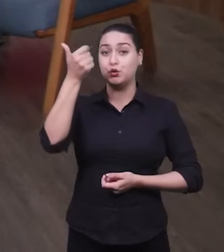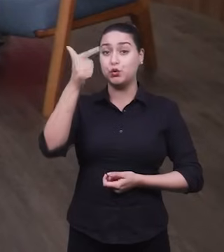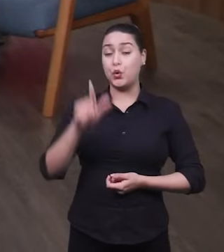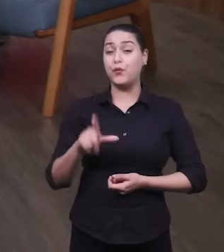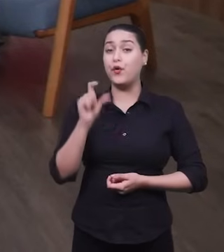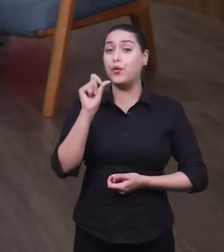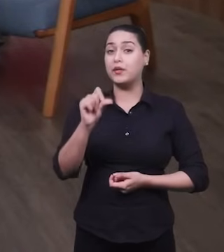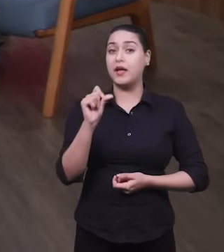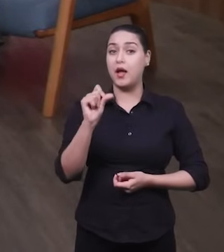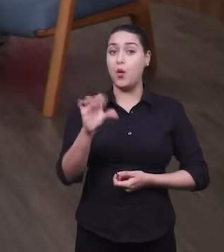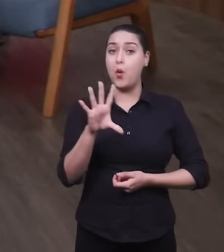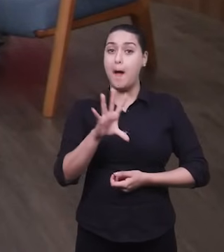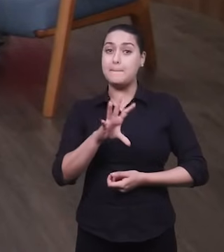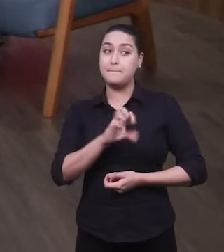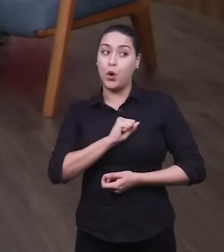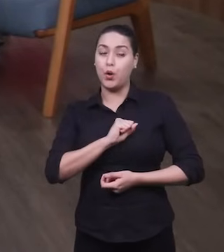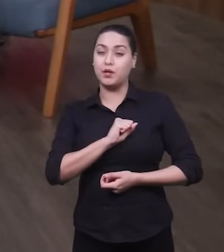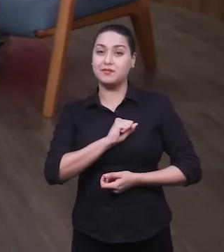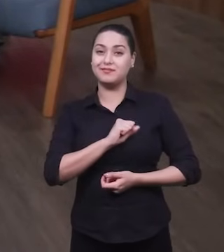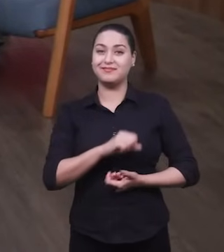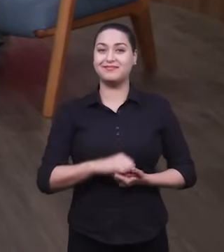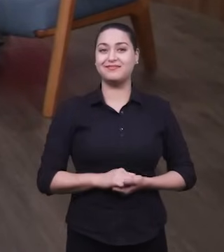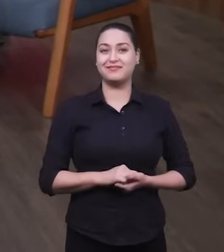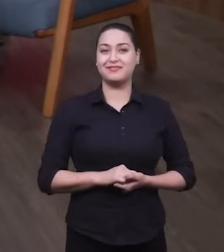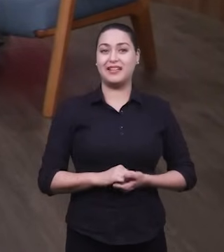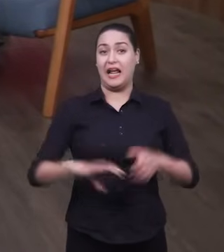novamente é o amor.